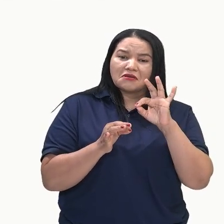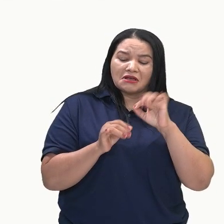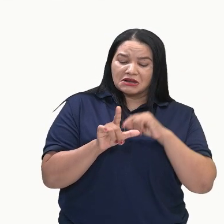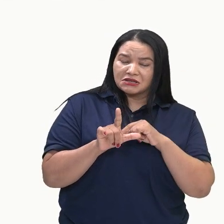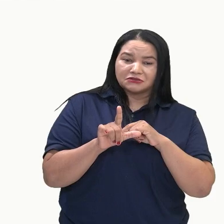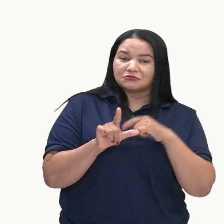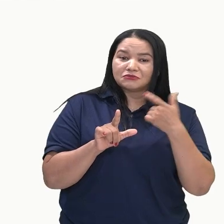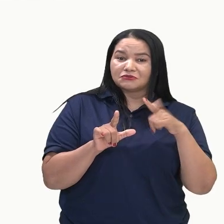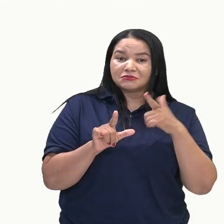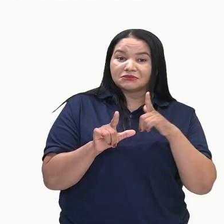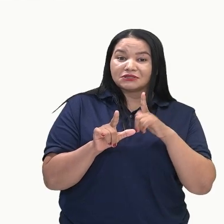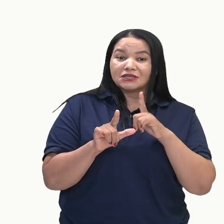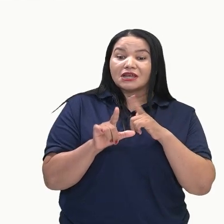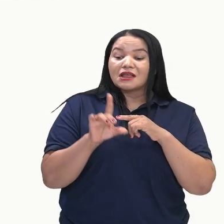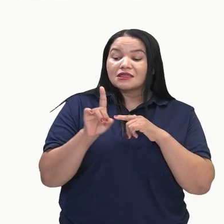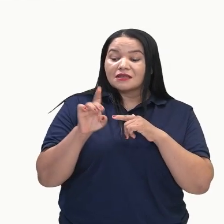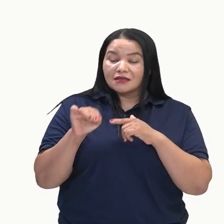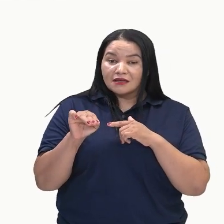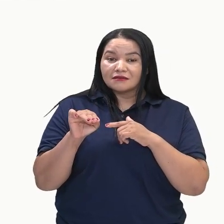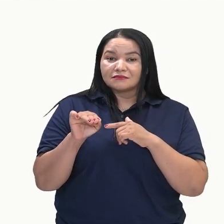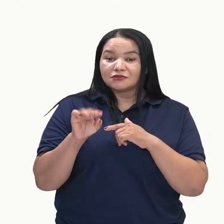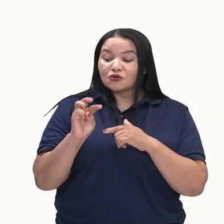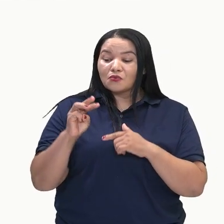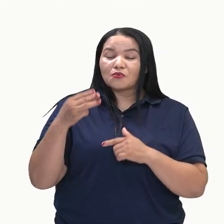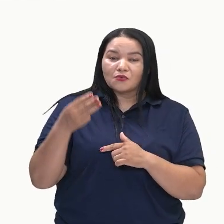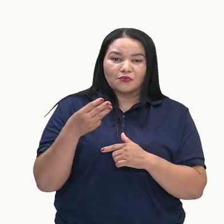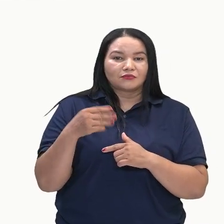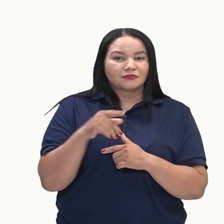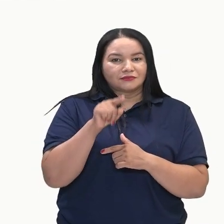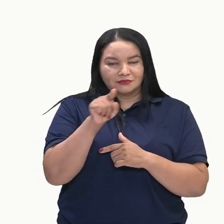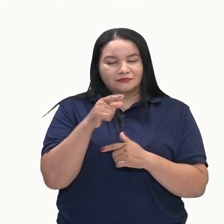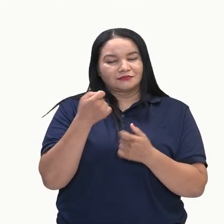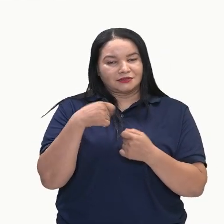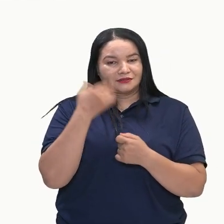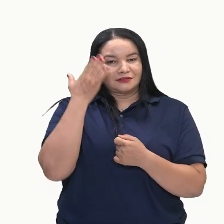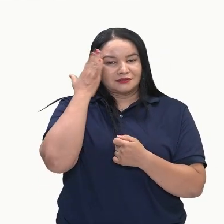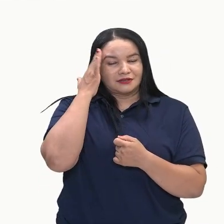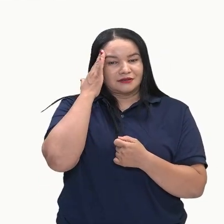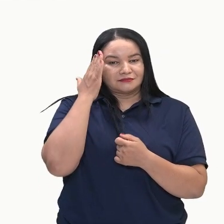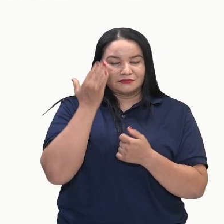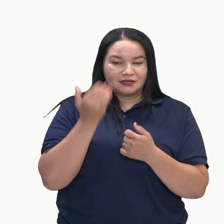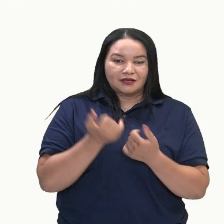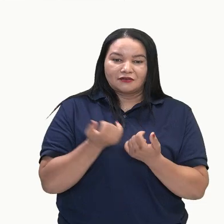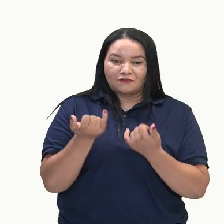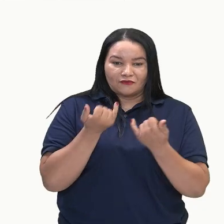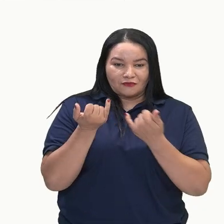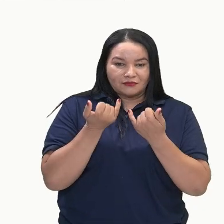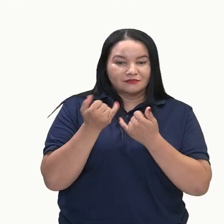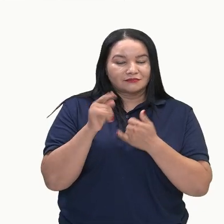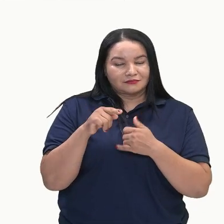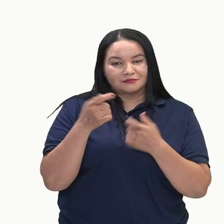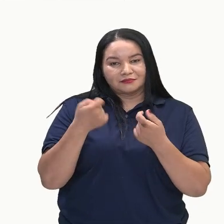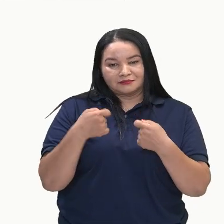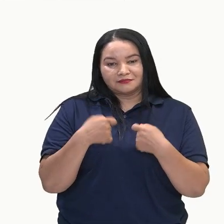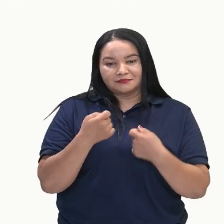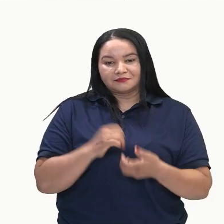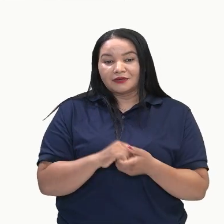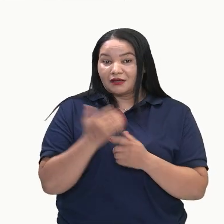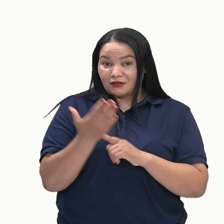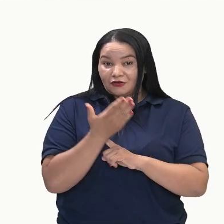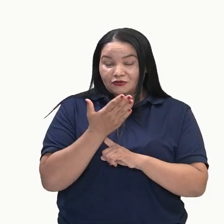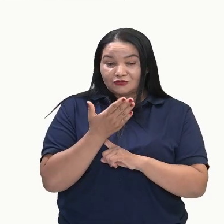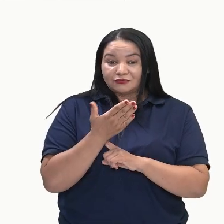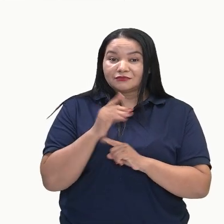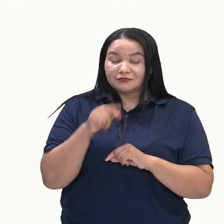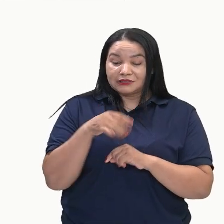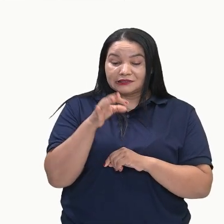em decímetro cúbico, é só uma suposição. Então, saber esta igualdade aqui vai te ajudar muito a não